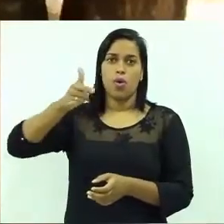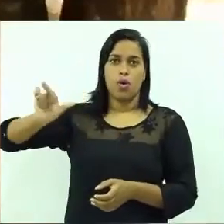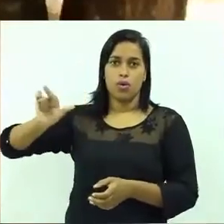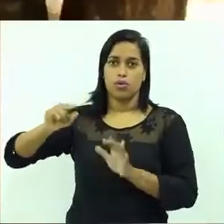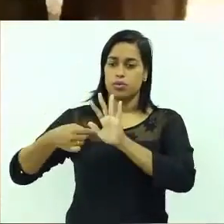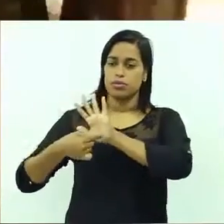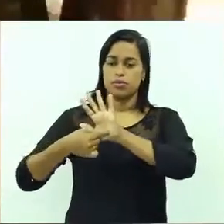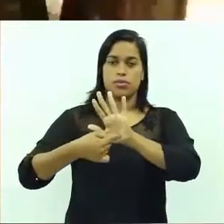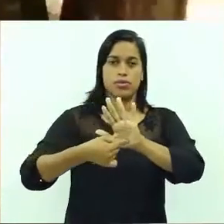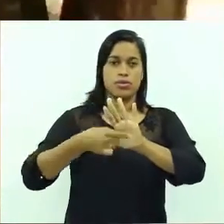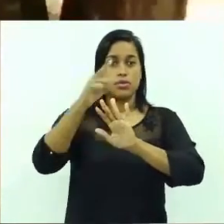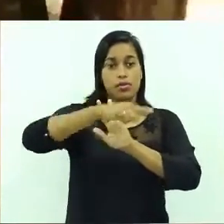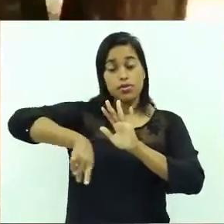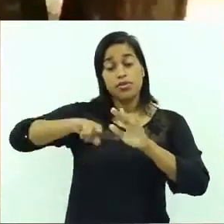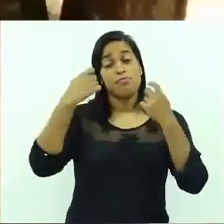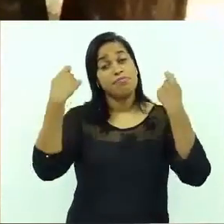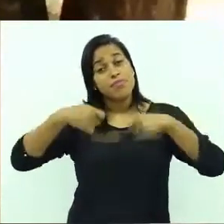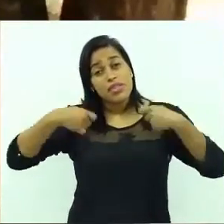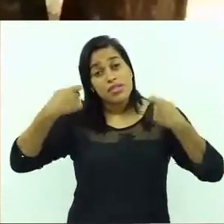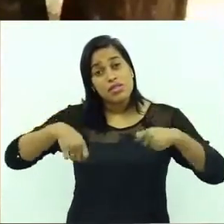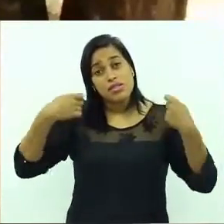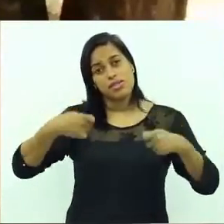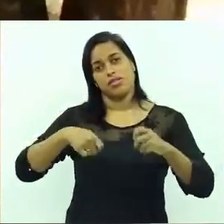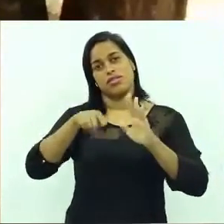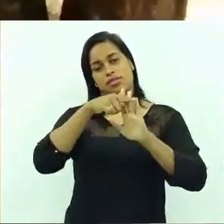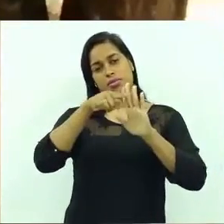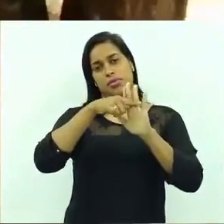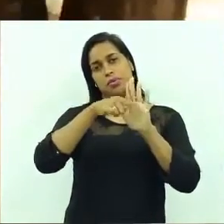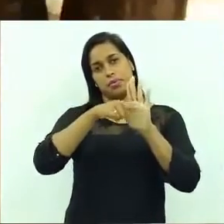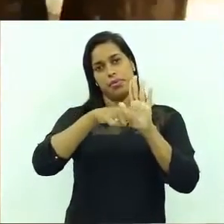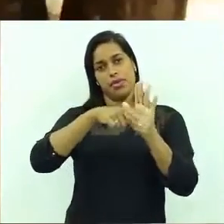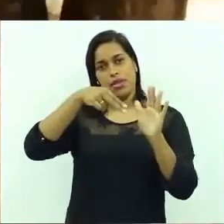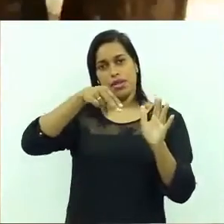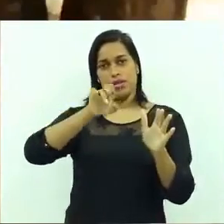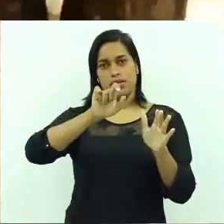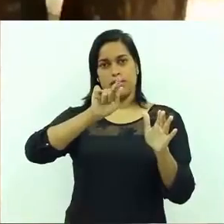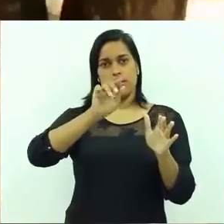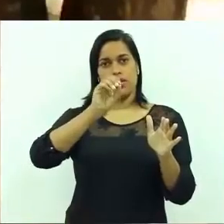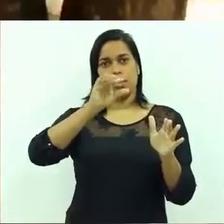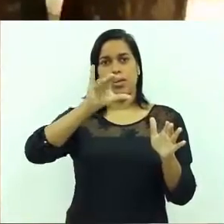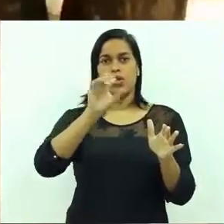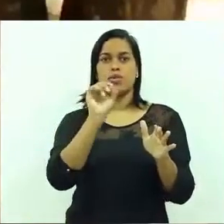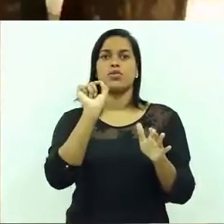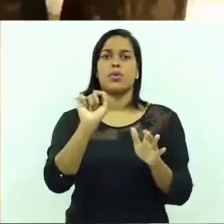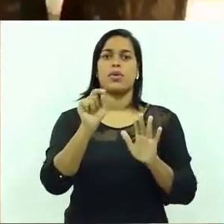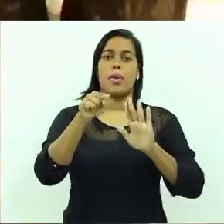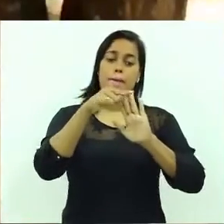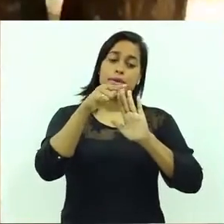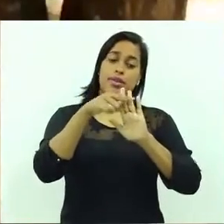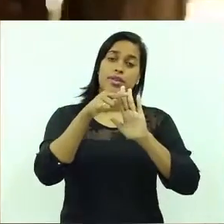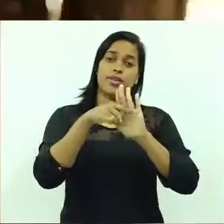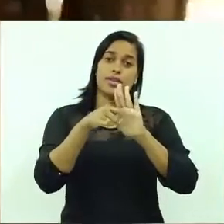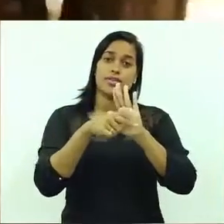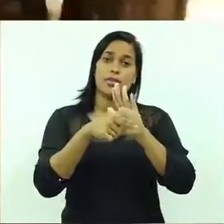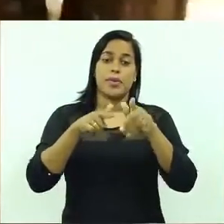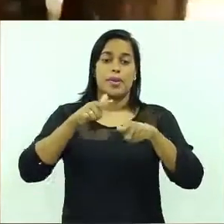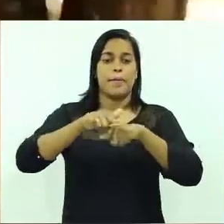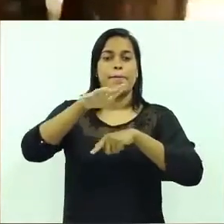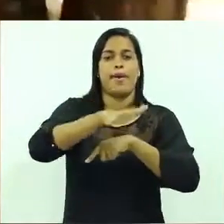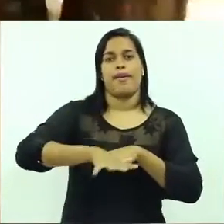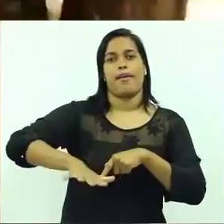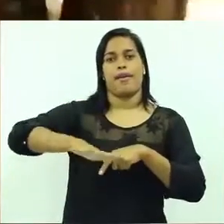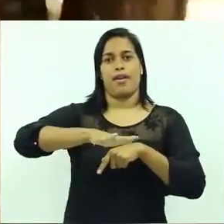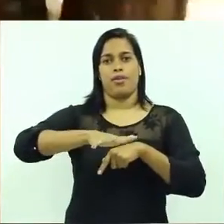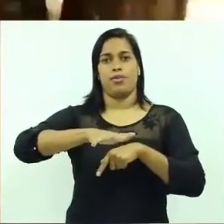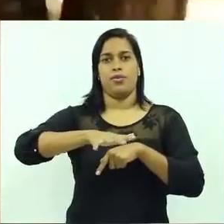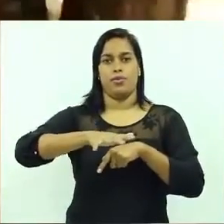que eu trago para vocês como necessário para um plano de negócio é o planejamento mercadológico. E aí